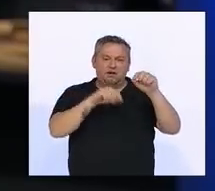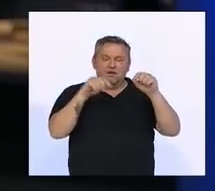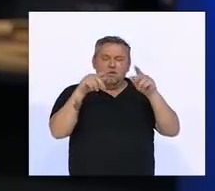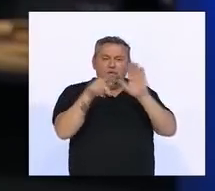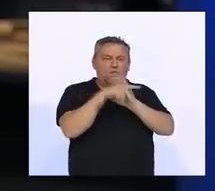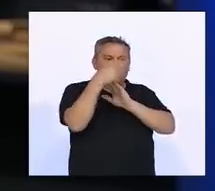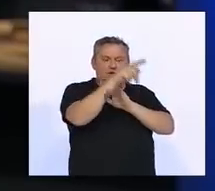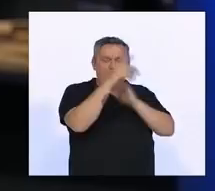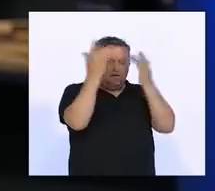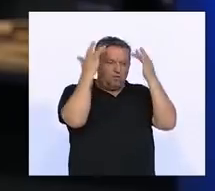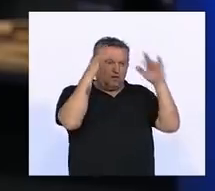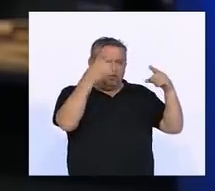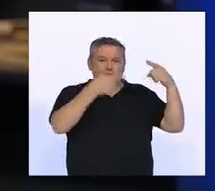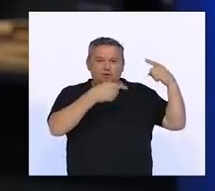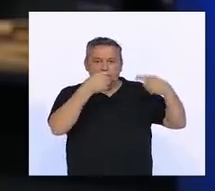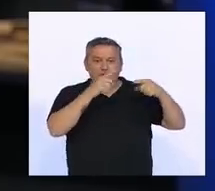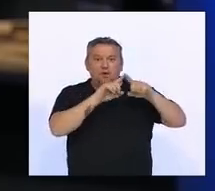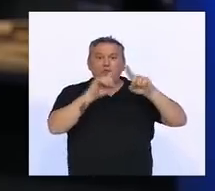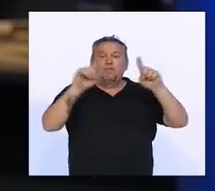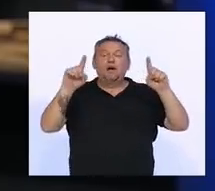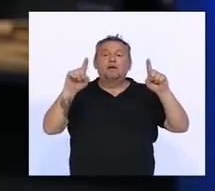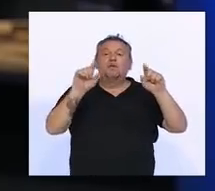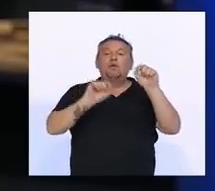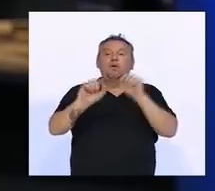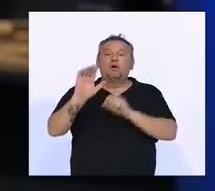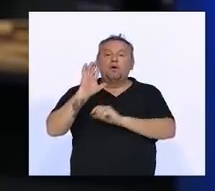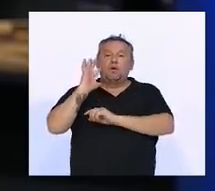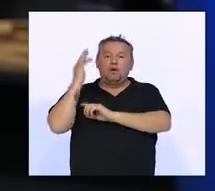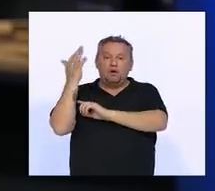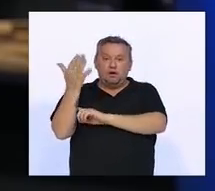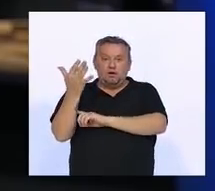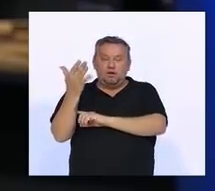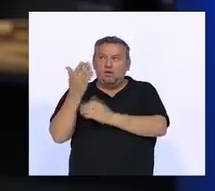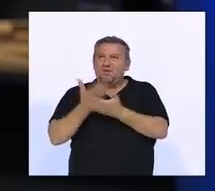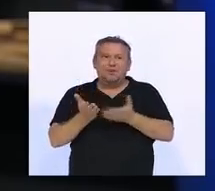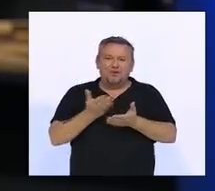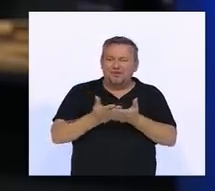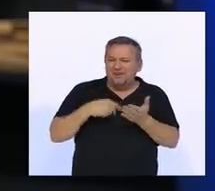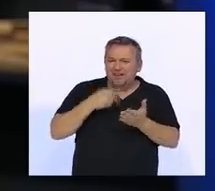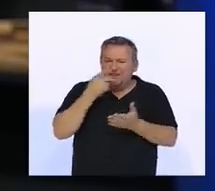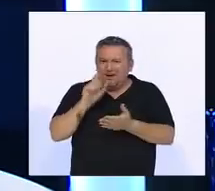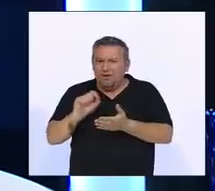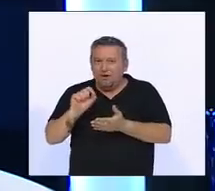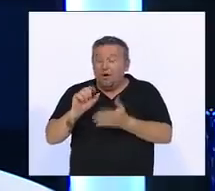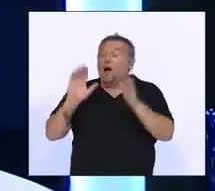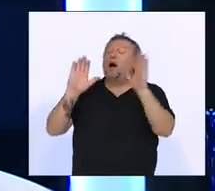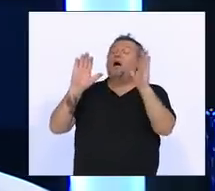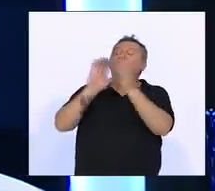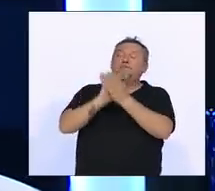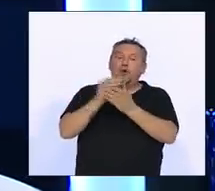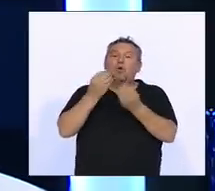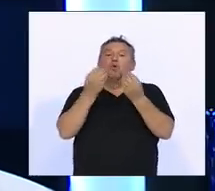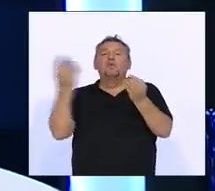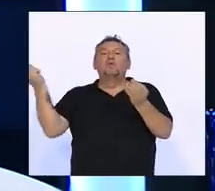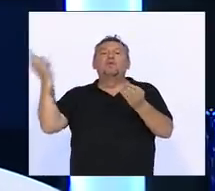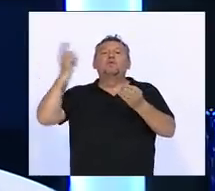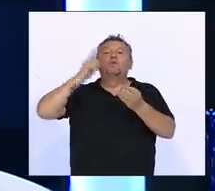eu não quero discutir. O que acontece é o seguinte, agora perdi. Que Como que é que fazer para conquistar apoio Congresso, no Congresso?